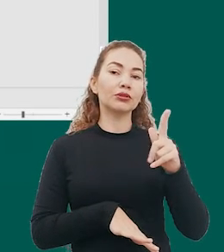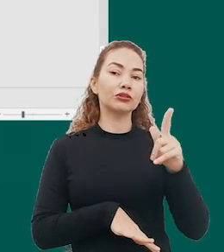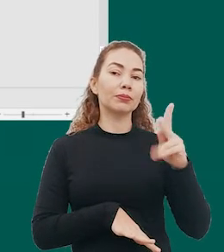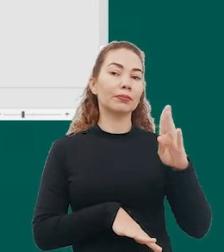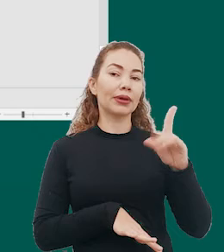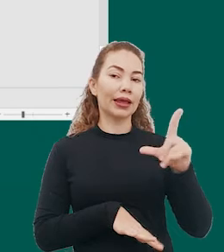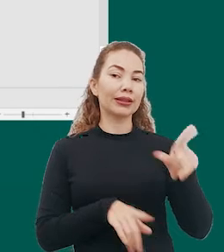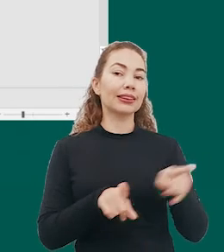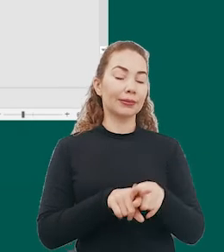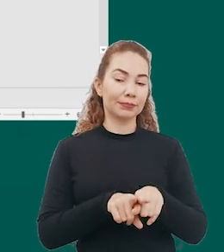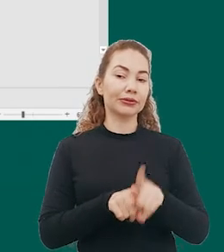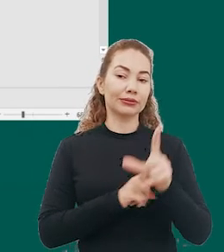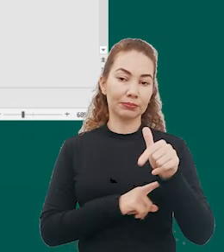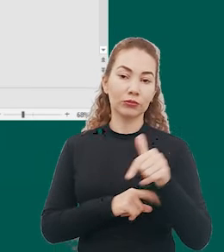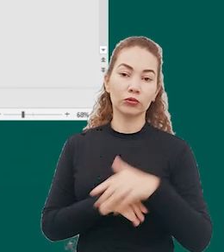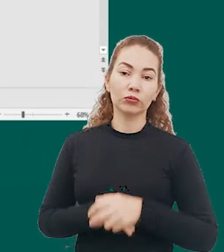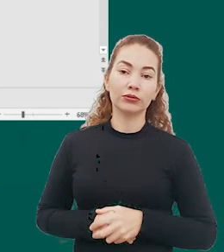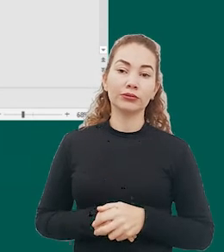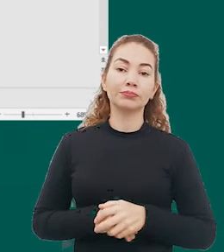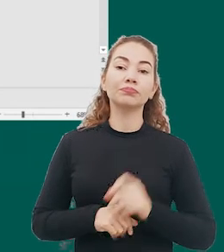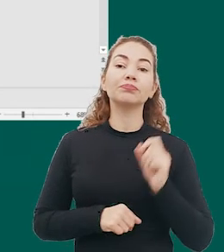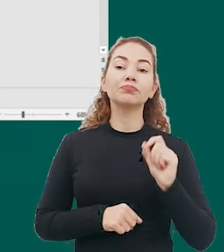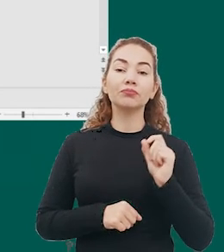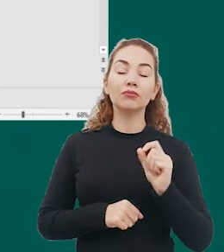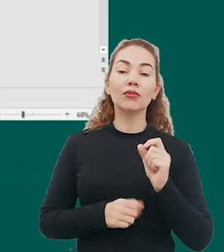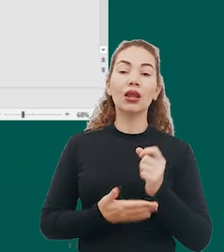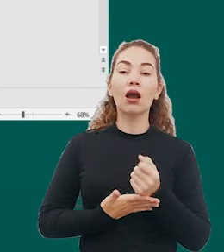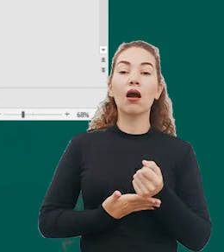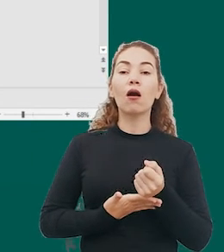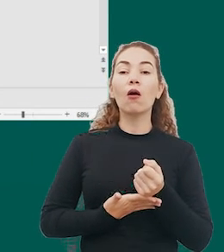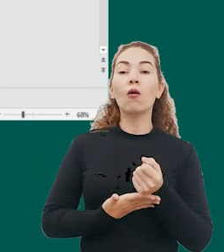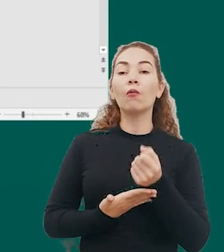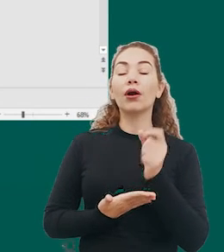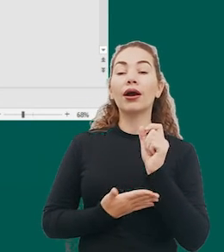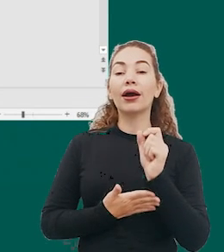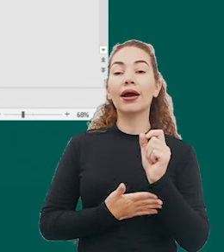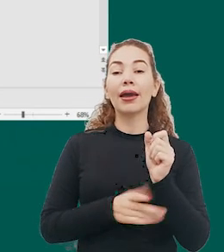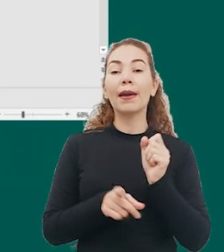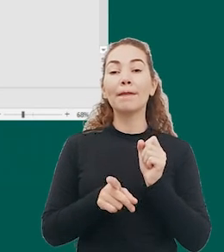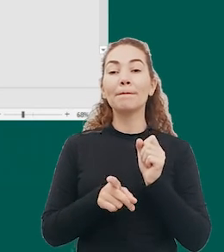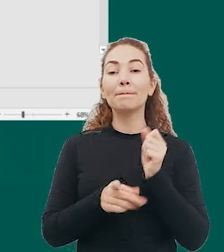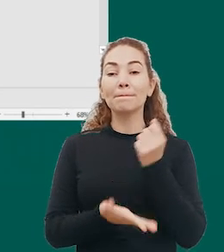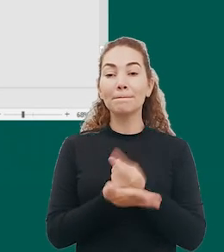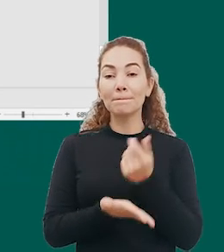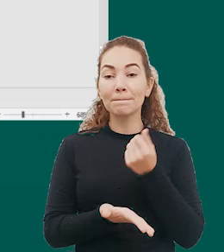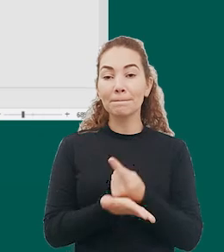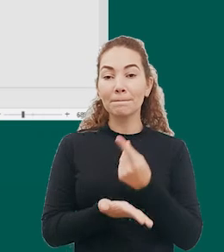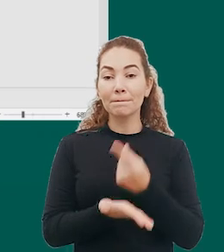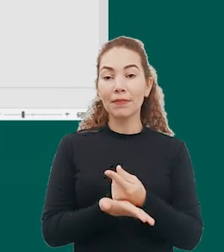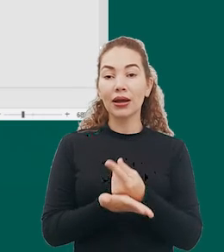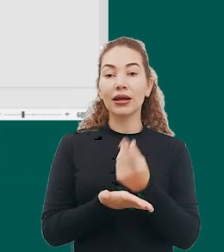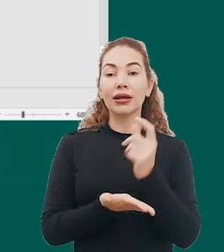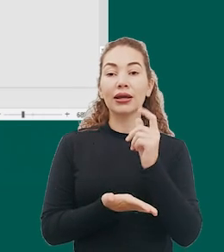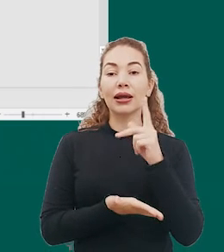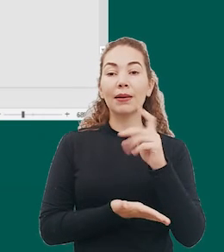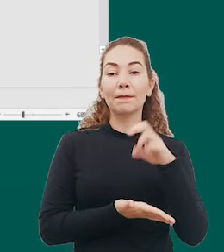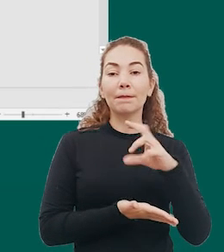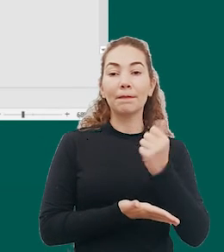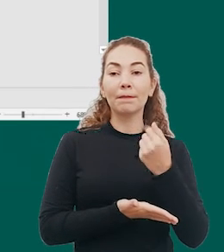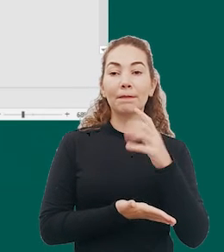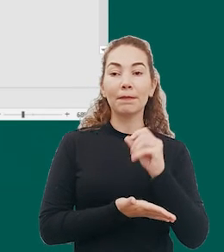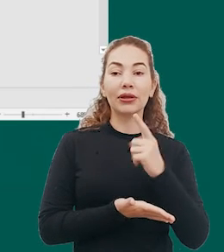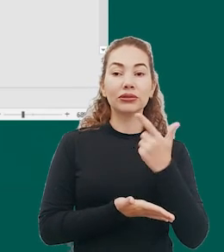também, tá? Pensão alimentícia. Então, para aquela pessoa que paga a pensão alimentícia, o valor